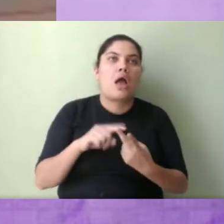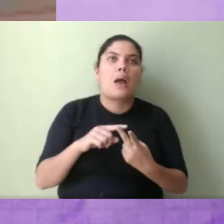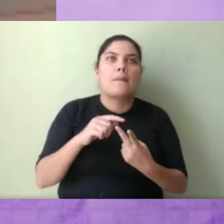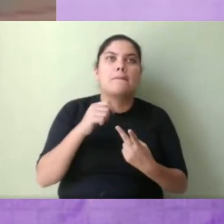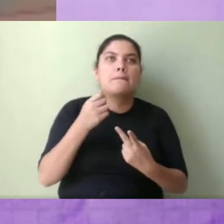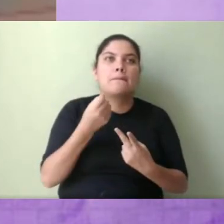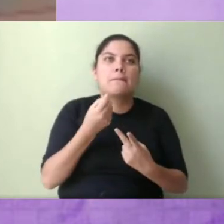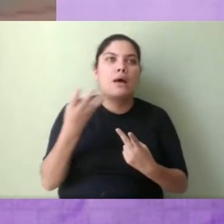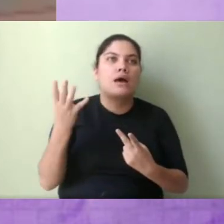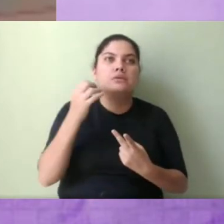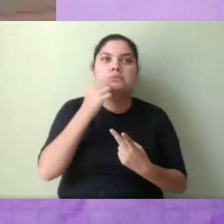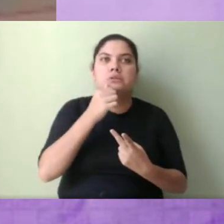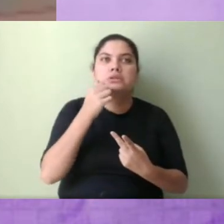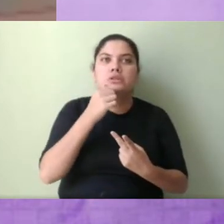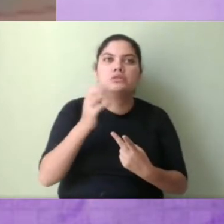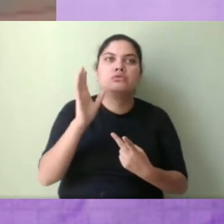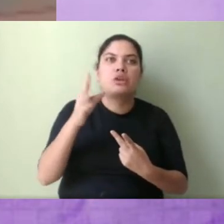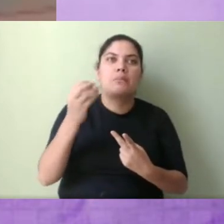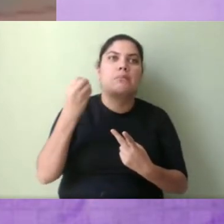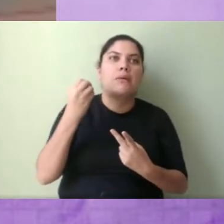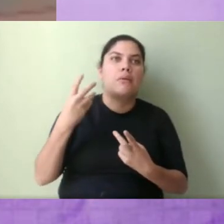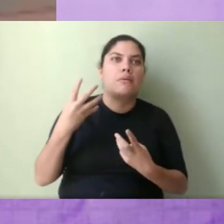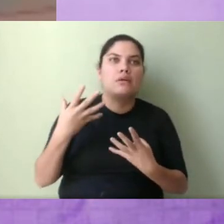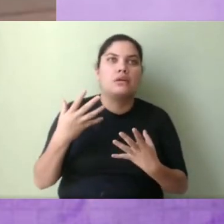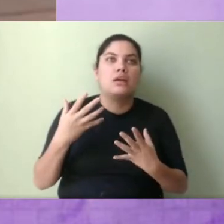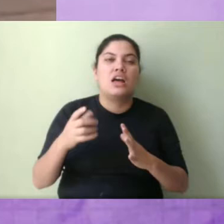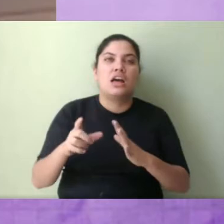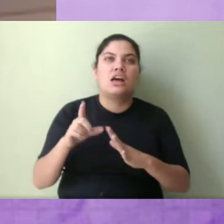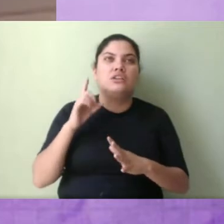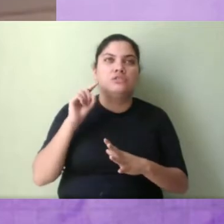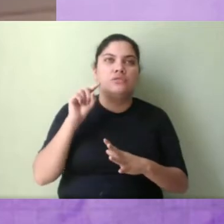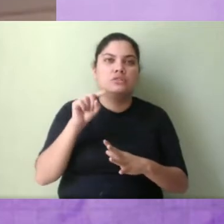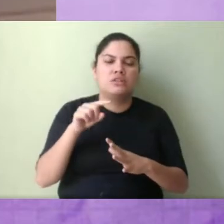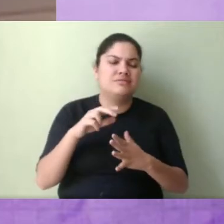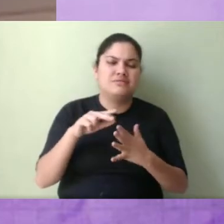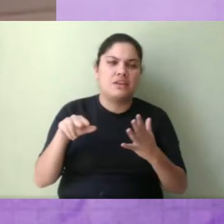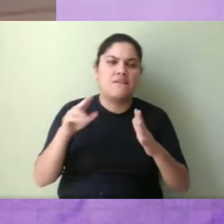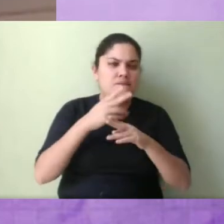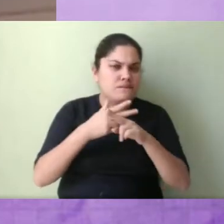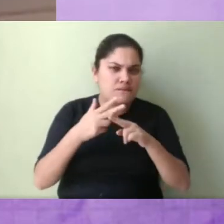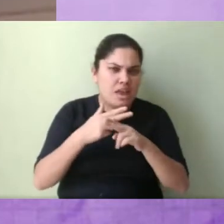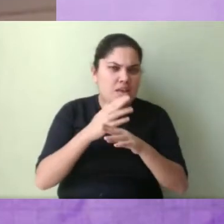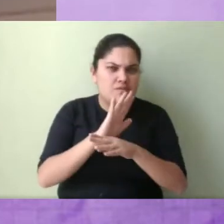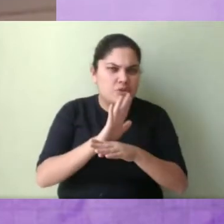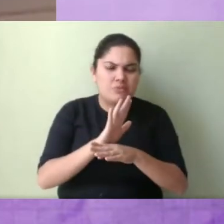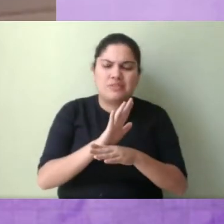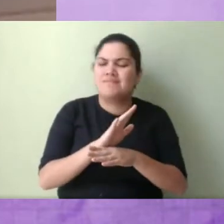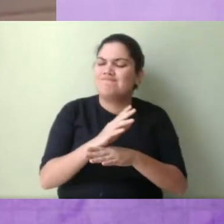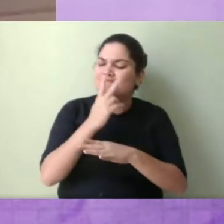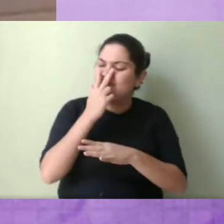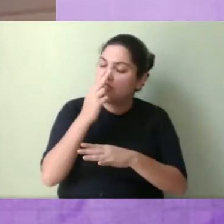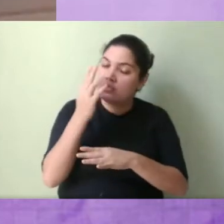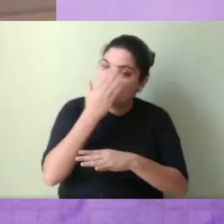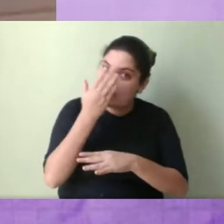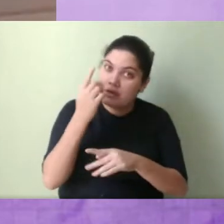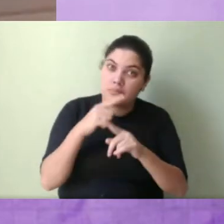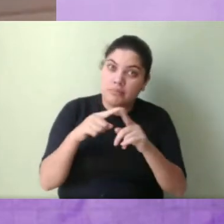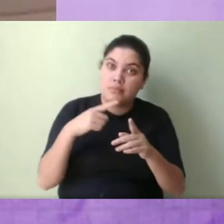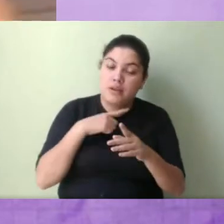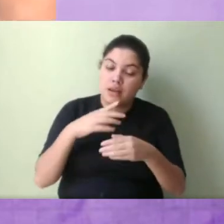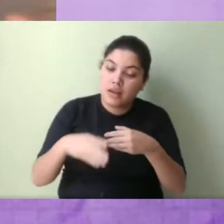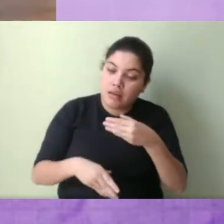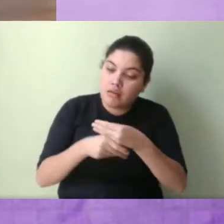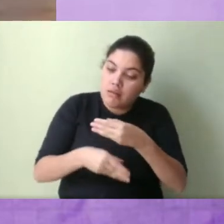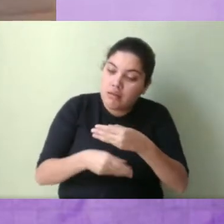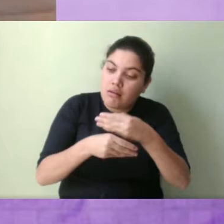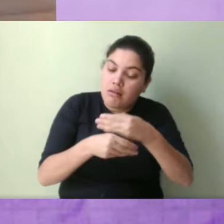mais gosta de ver no streaming? Quase todas é comédia romântica. Nunca Fui Beijada, Os Meninos que Já Beijei, Antes de